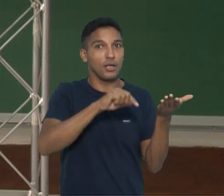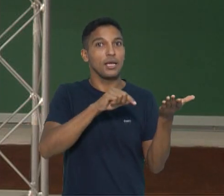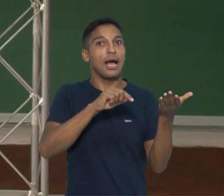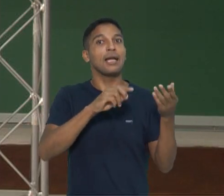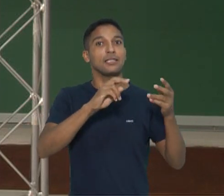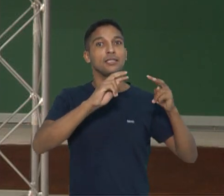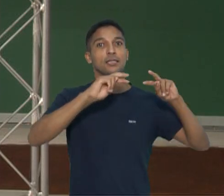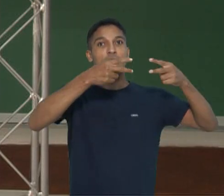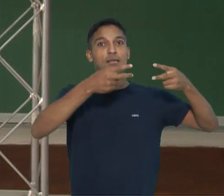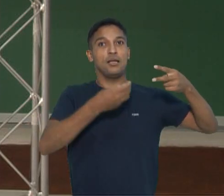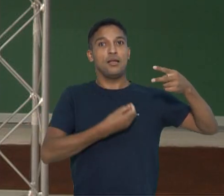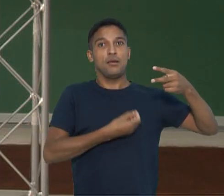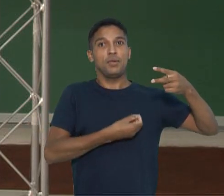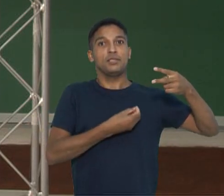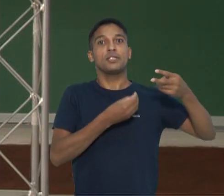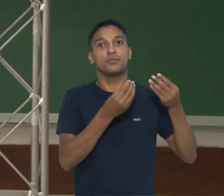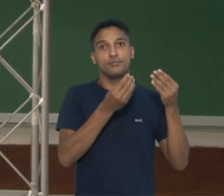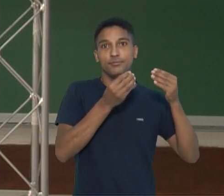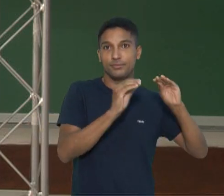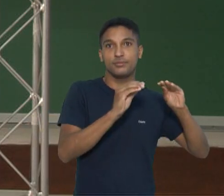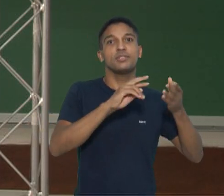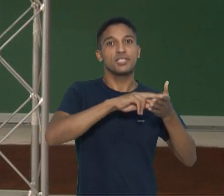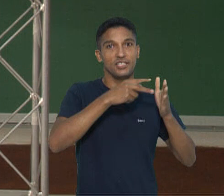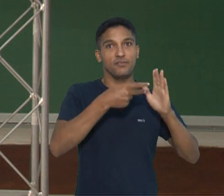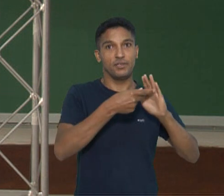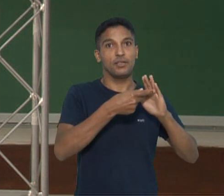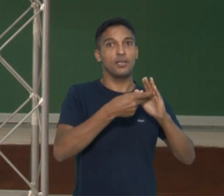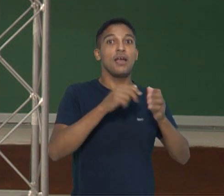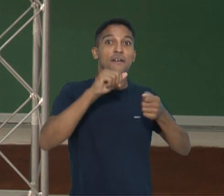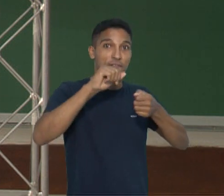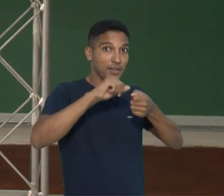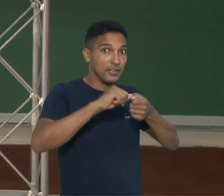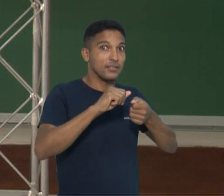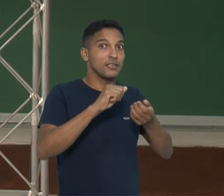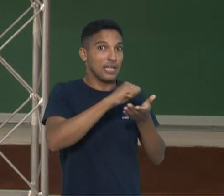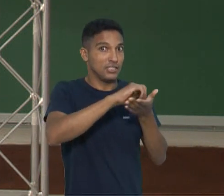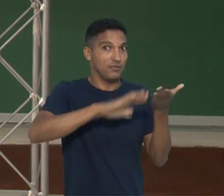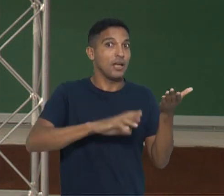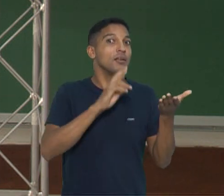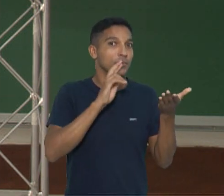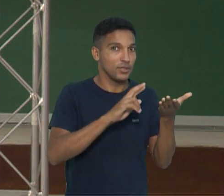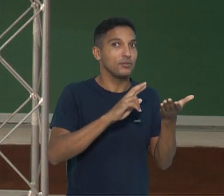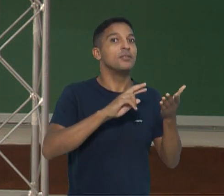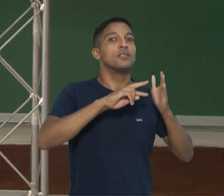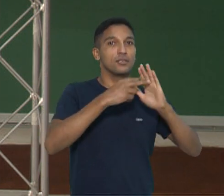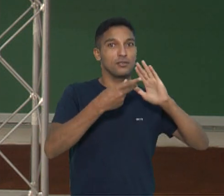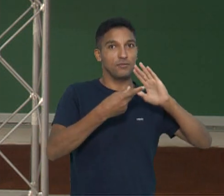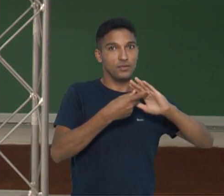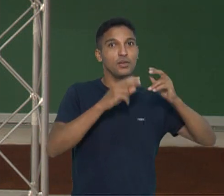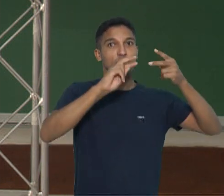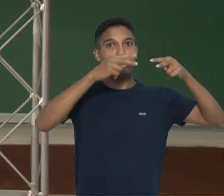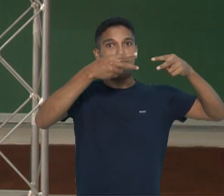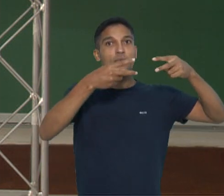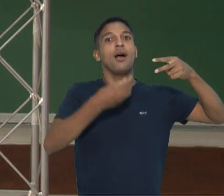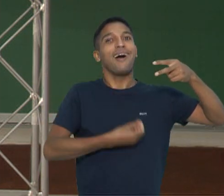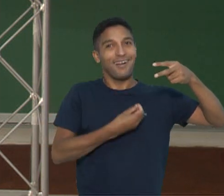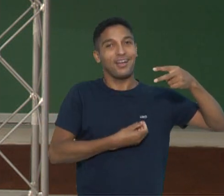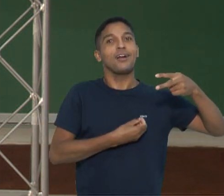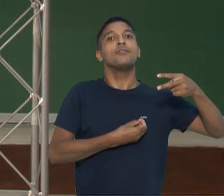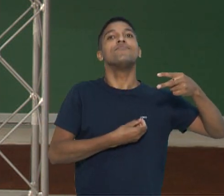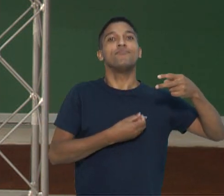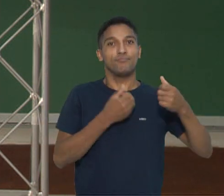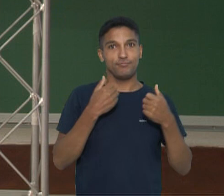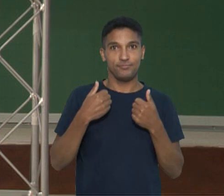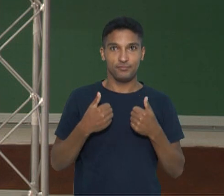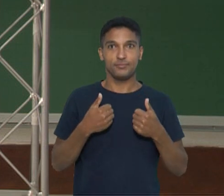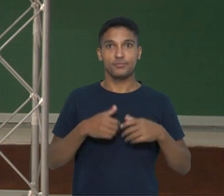seja considerada, tá? Nós não temos mais aquele link onde você só respondia a sua chamada, a sua presença